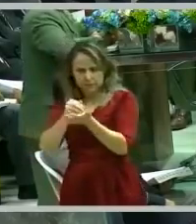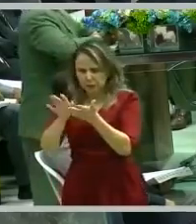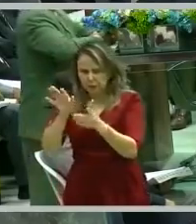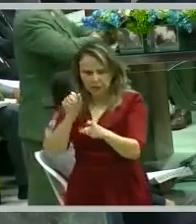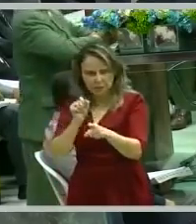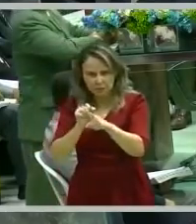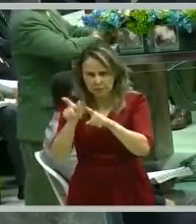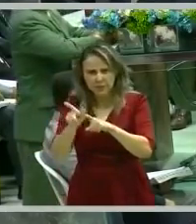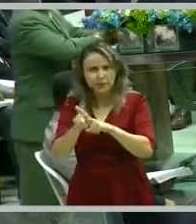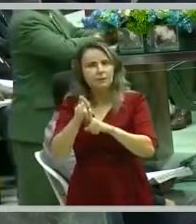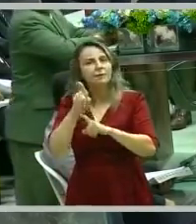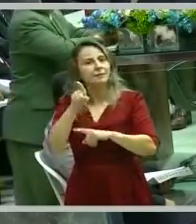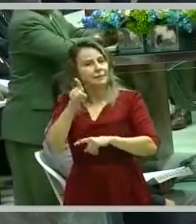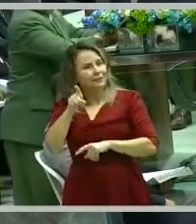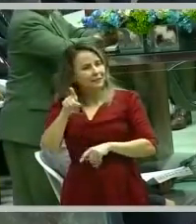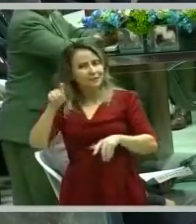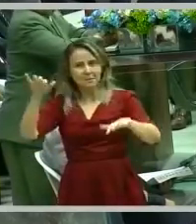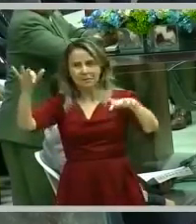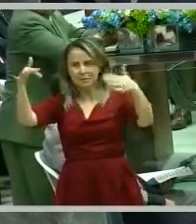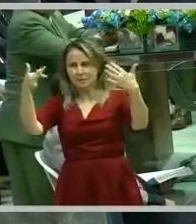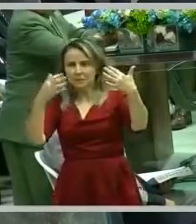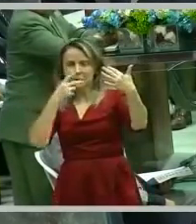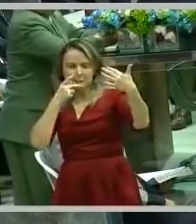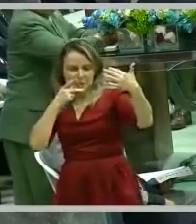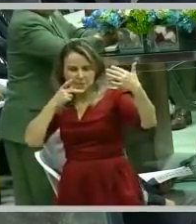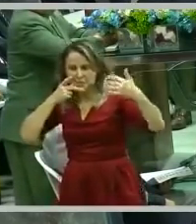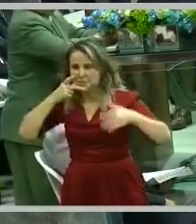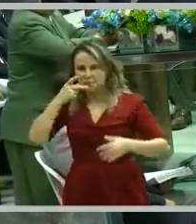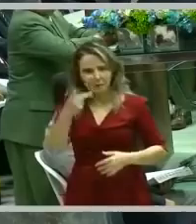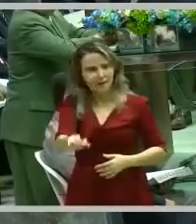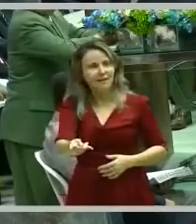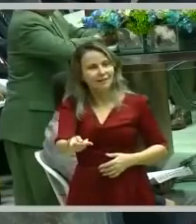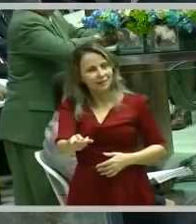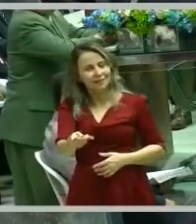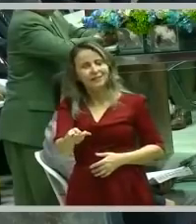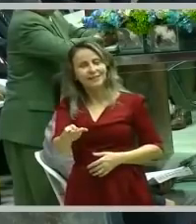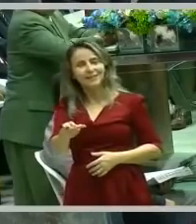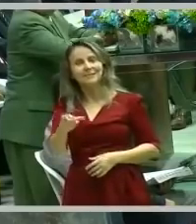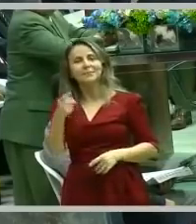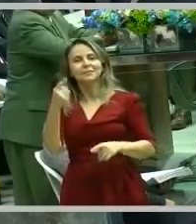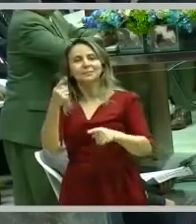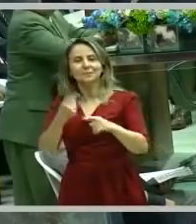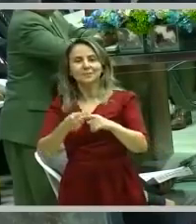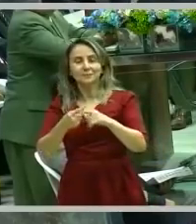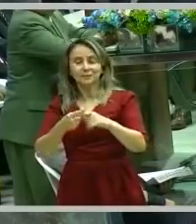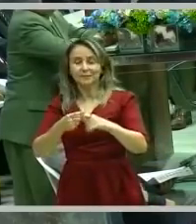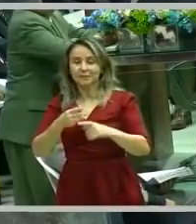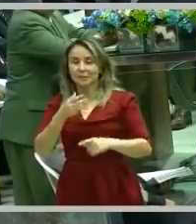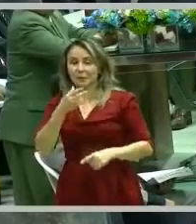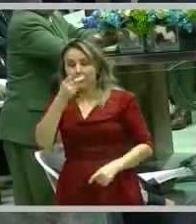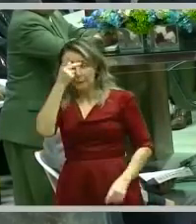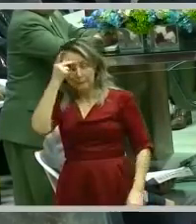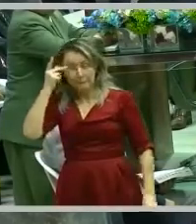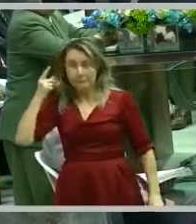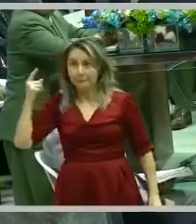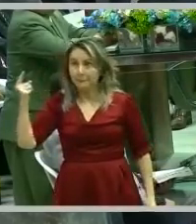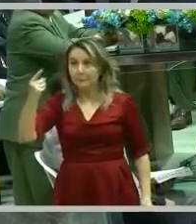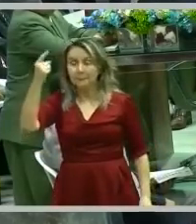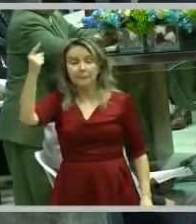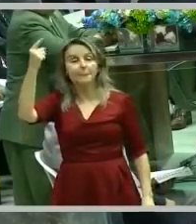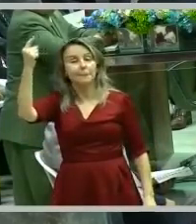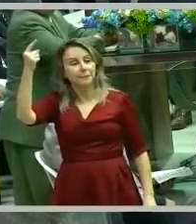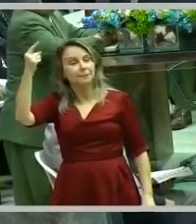profecia publicamente. Você vai fazer milagre publicamente. Porque o gigante é para ser vencido. publicamente.